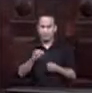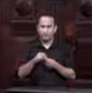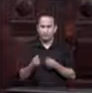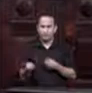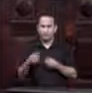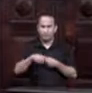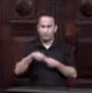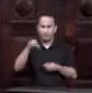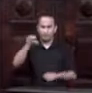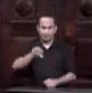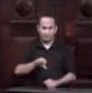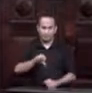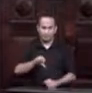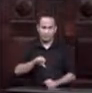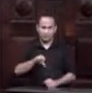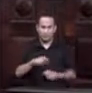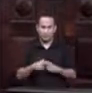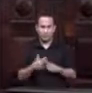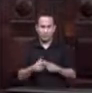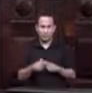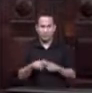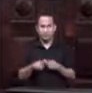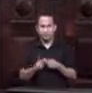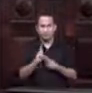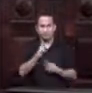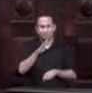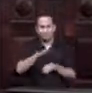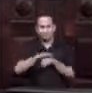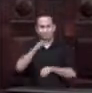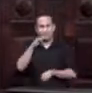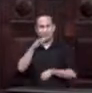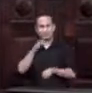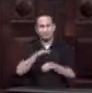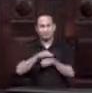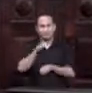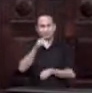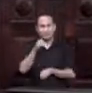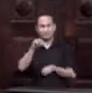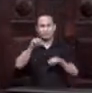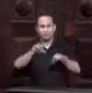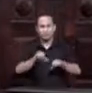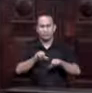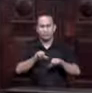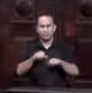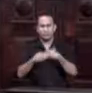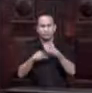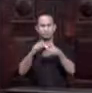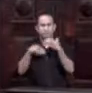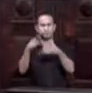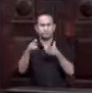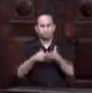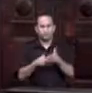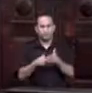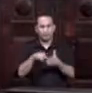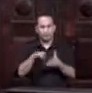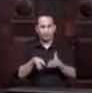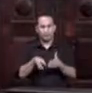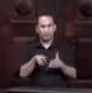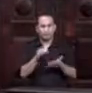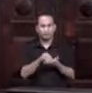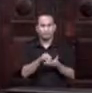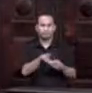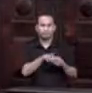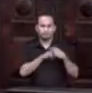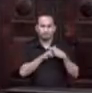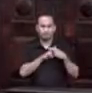pior do que ela é hoje, porque vai endividar ainda mais e tornar mais incapaz de gerar nova receita. É uma irresponsabilidade e um